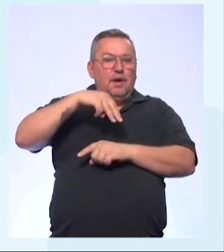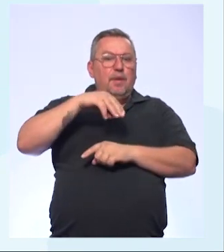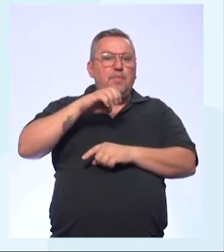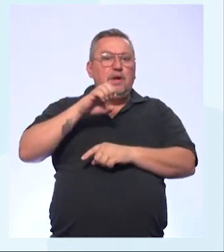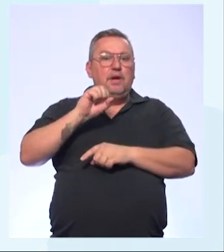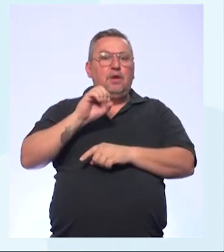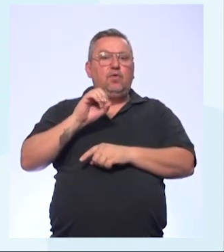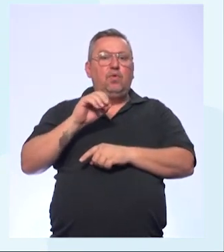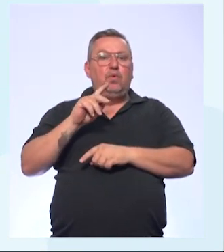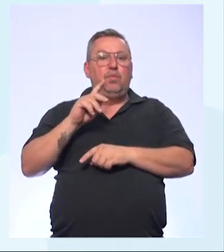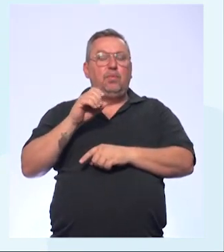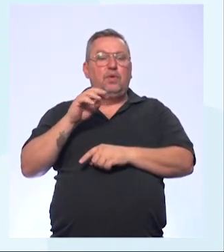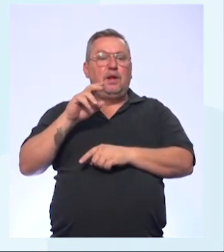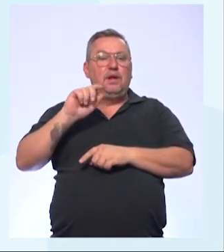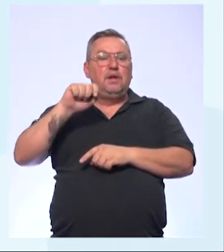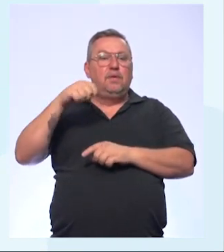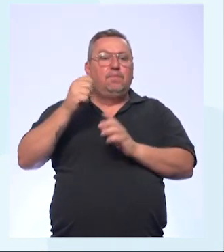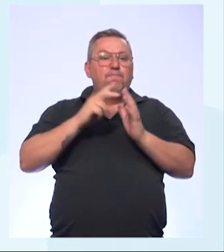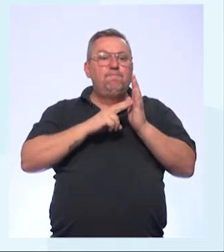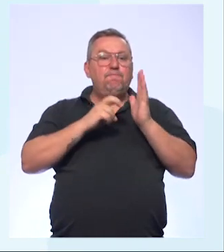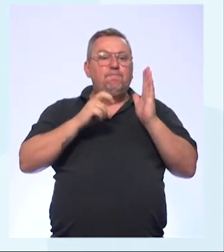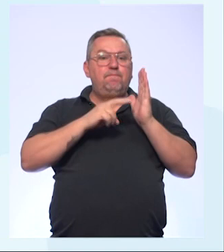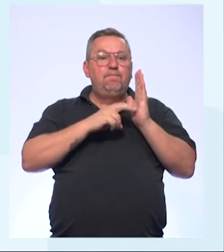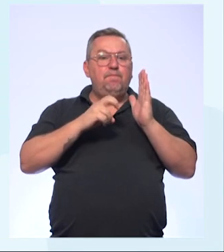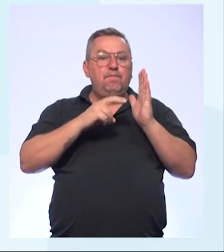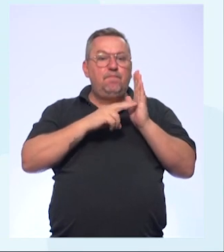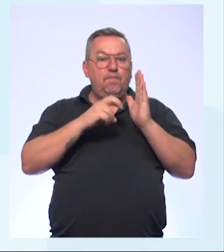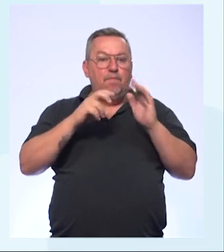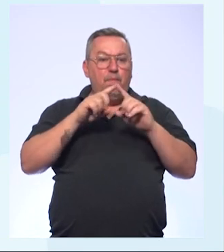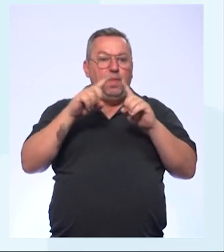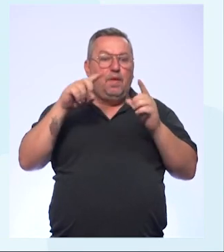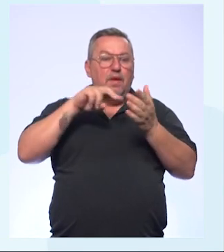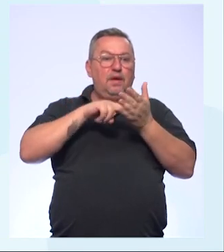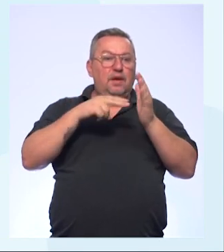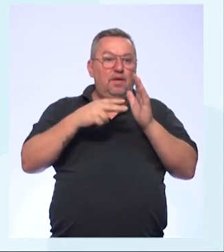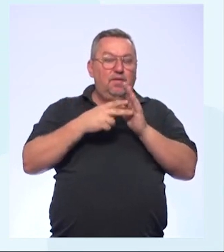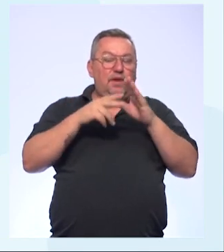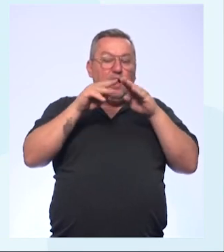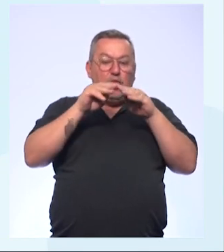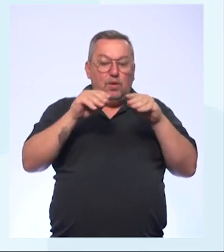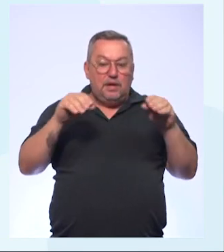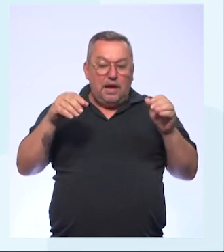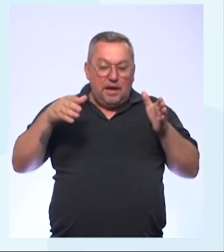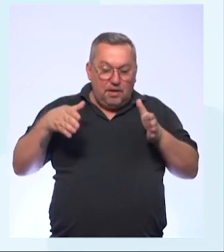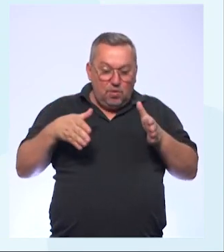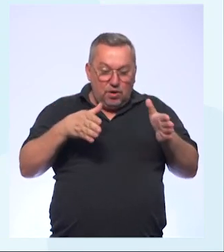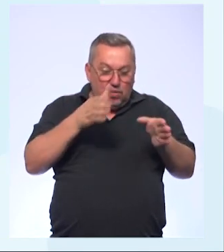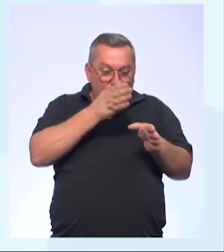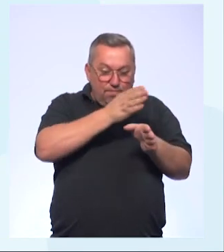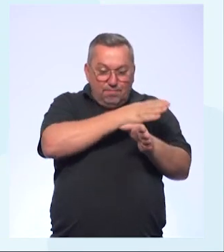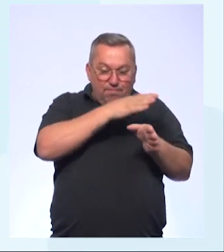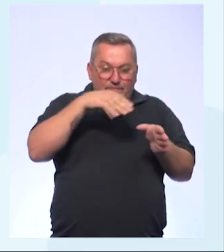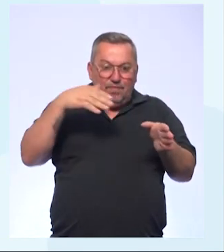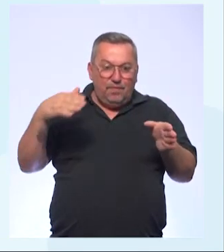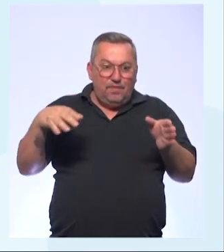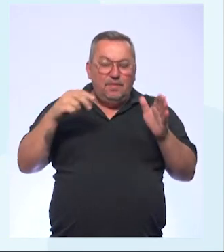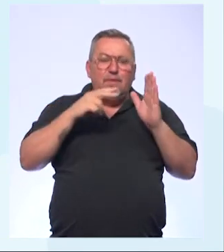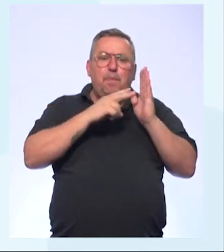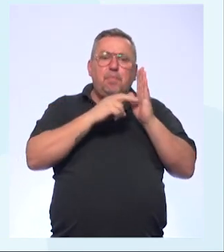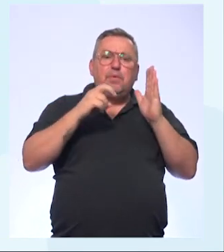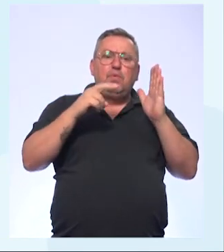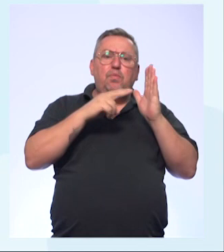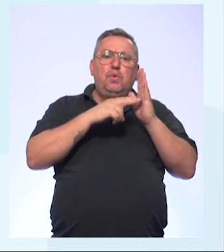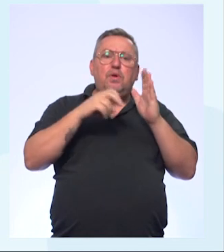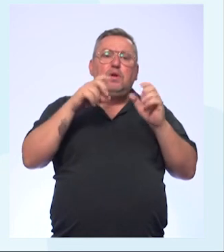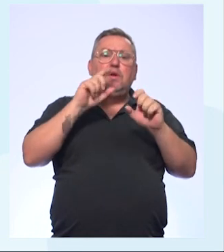Mesopotâmia, o significado é terra entre dois rios. E na Mesopotâmia, quais são os rios que